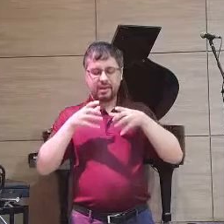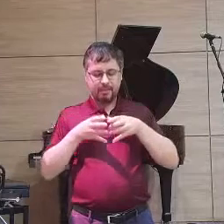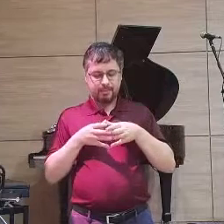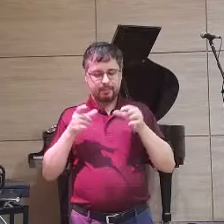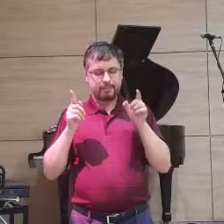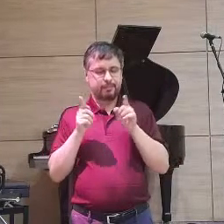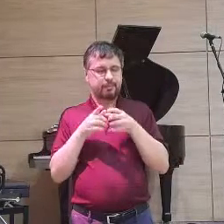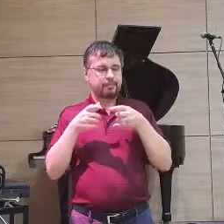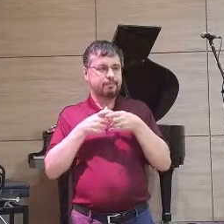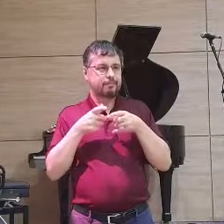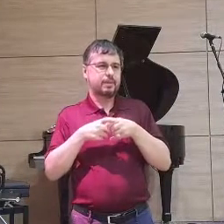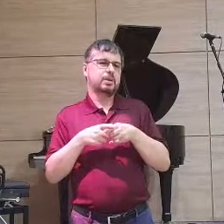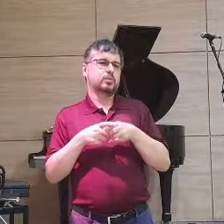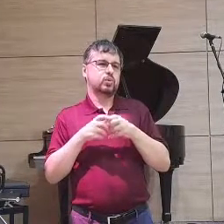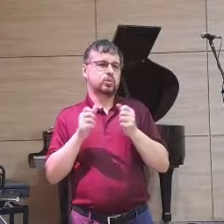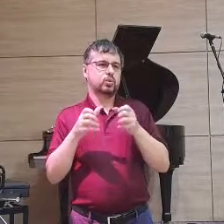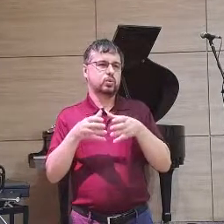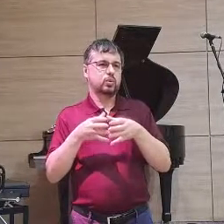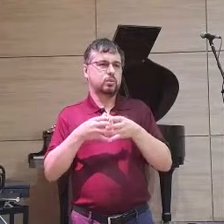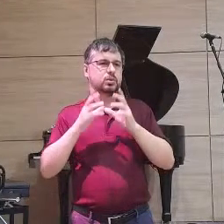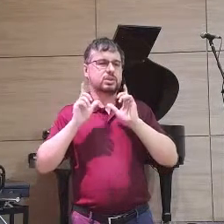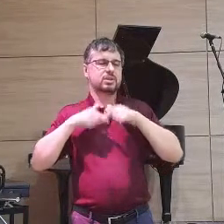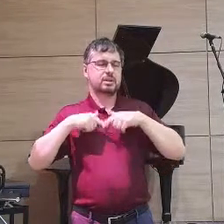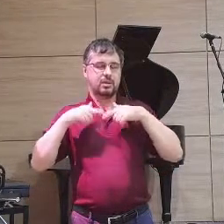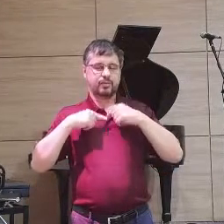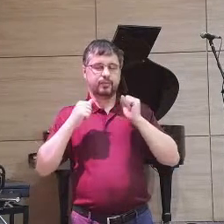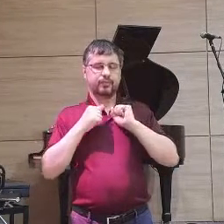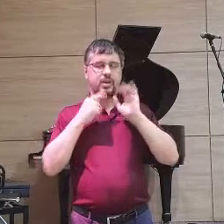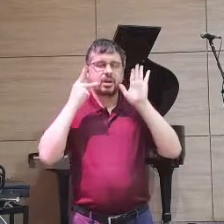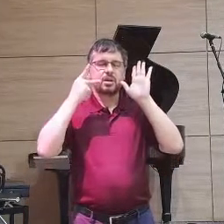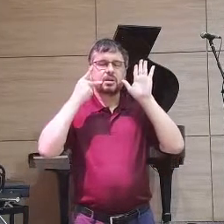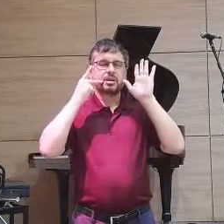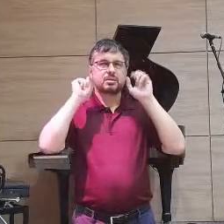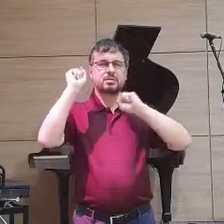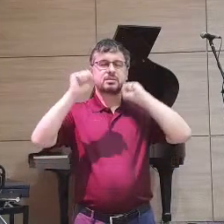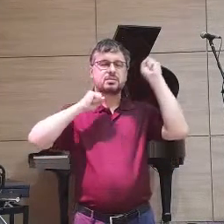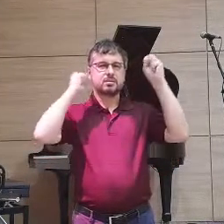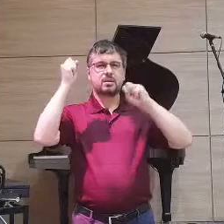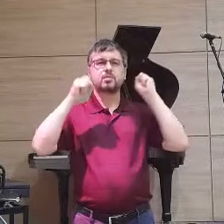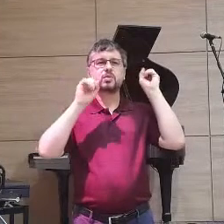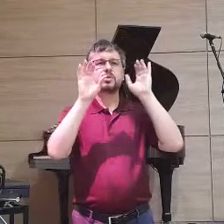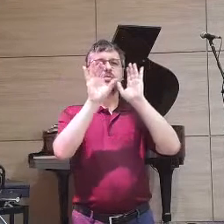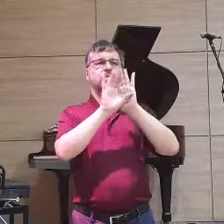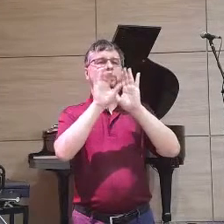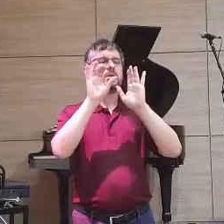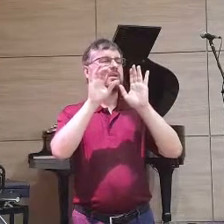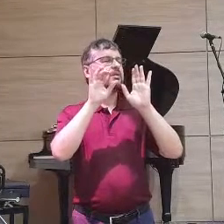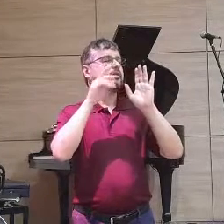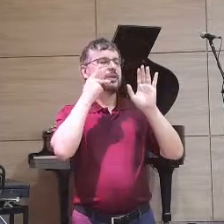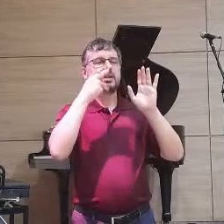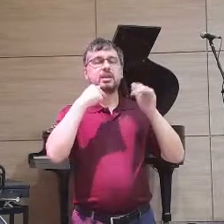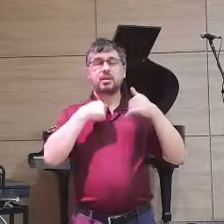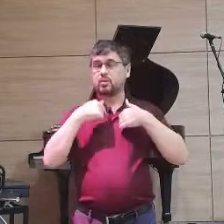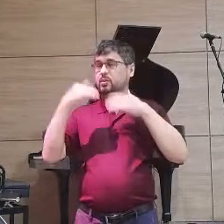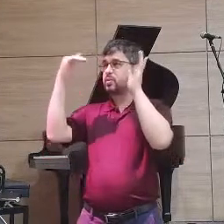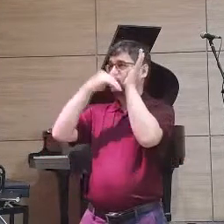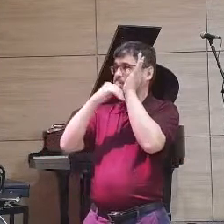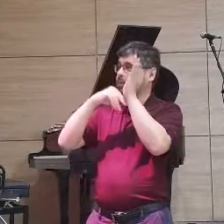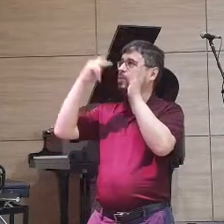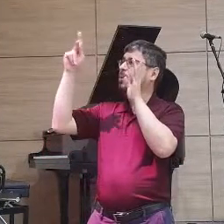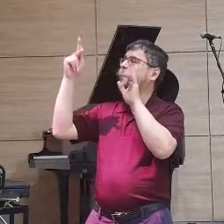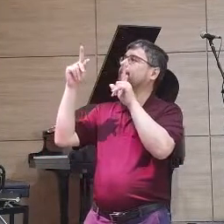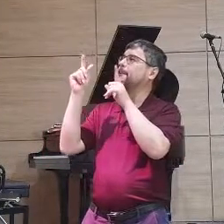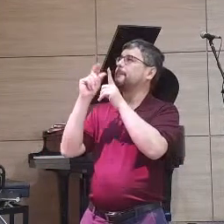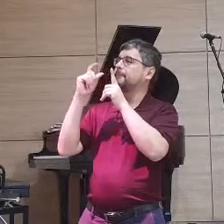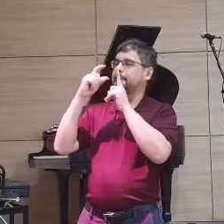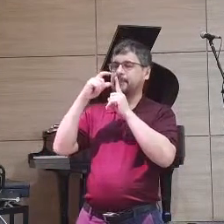Salmo 119 Versículo 19 Versículo 10 e Escondi a Tua Palavra no meu coração para que eu não peque contra ti é um dia